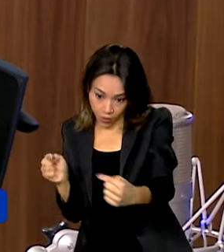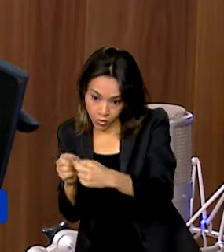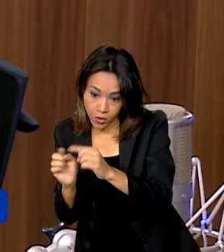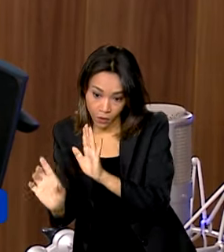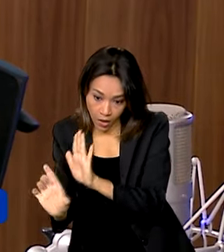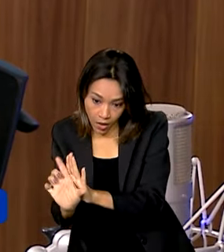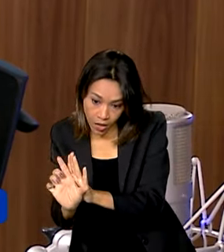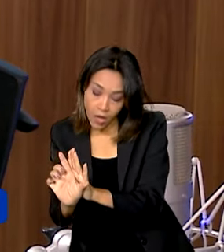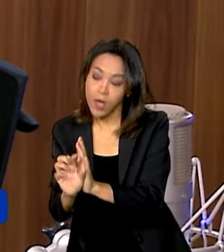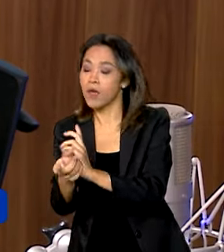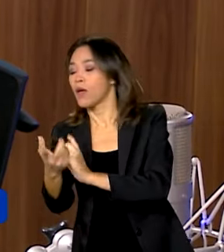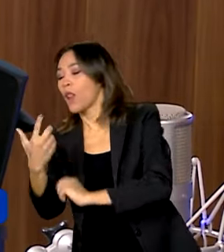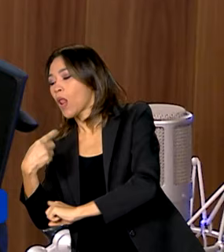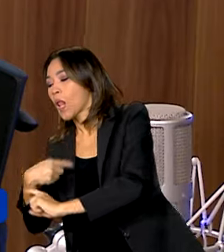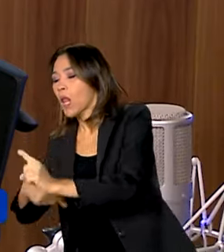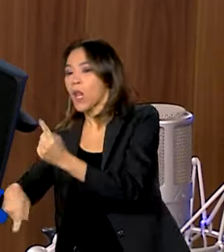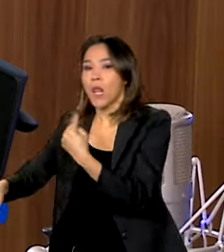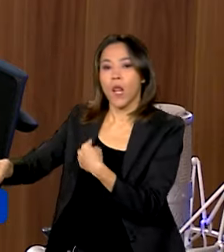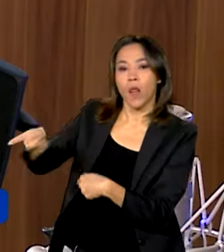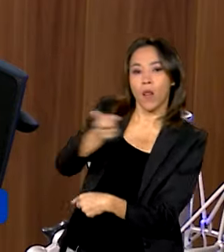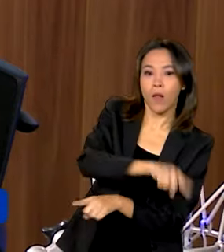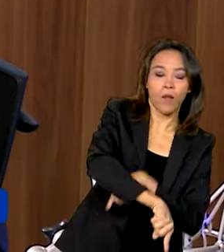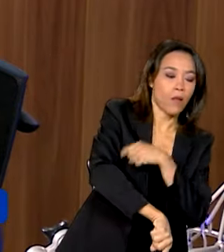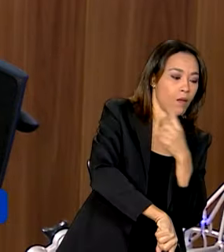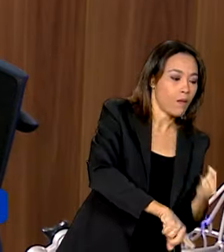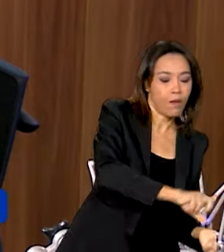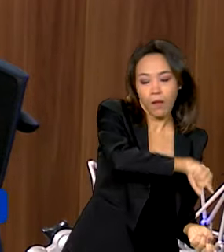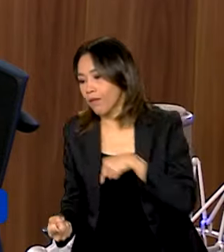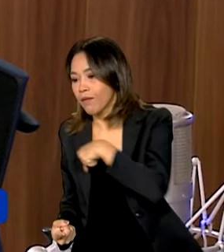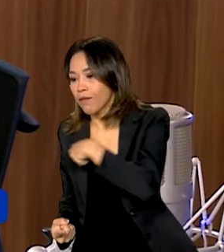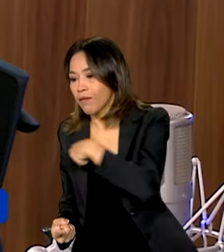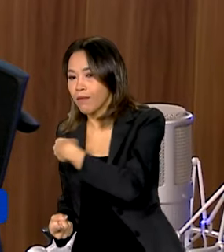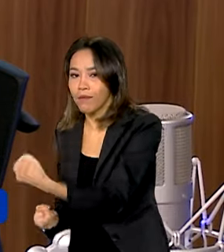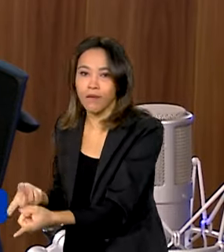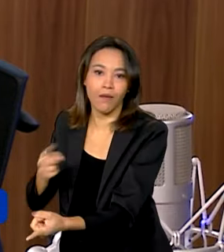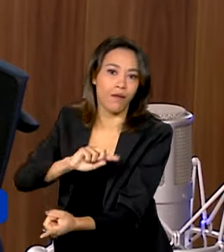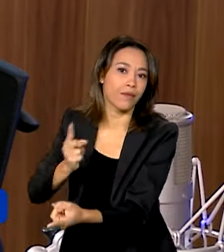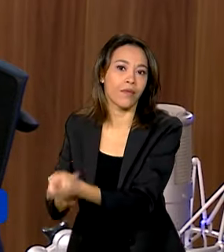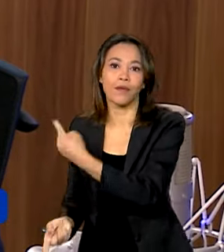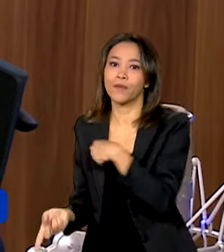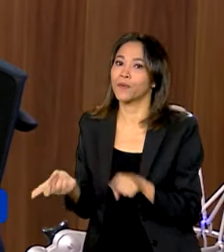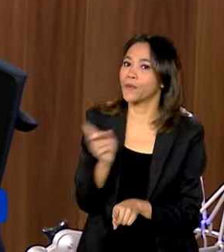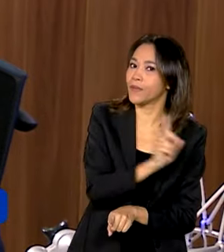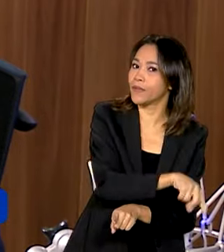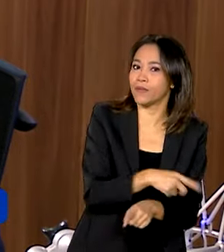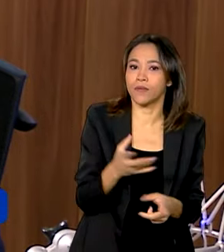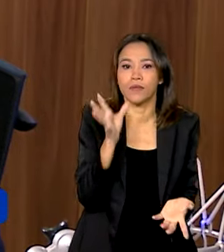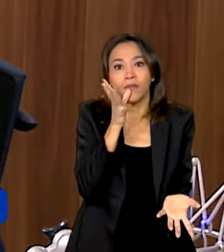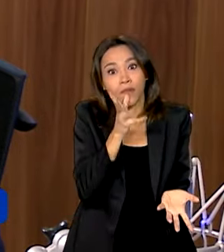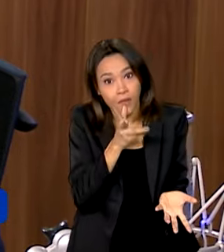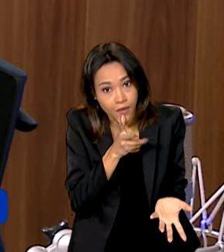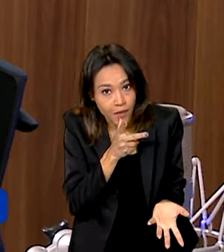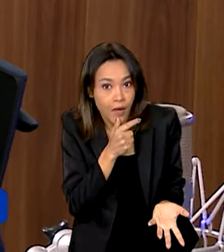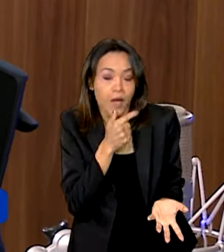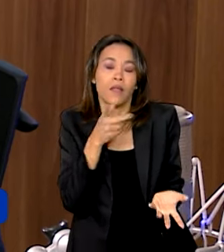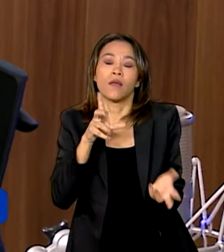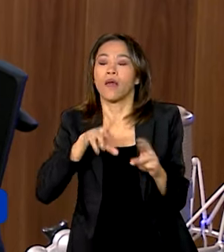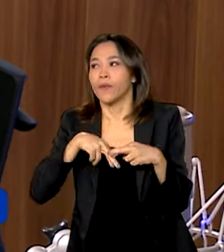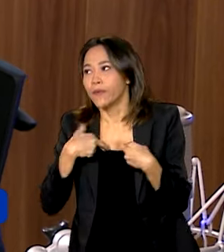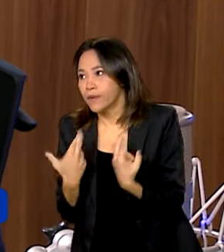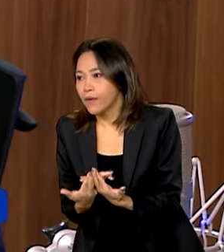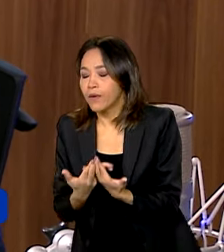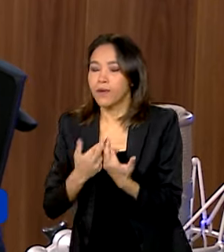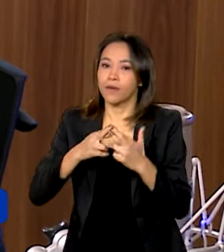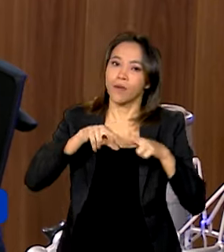problema também paraos gestores seja Governador né Ministro e Sec então em regra a gente faz muita reunião de ponto de